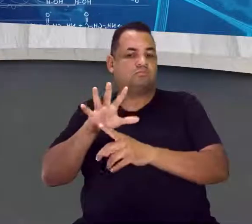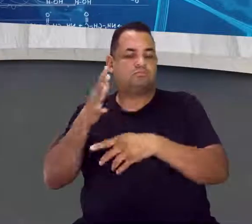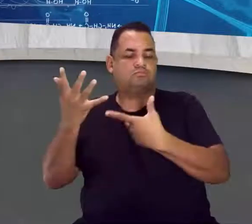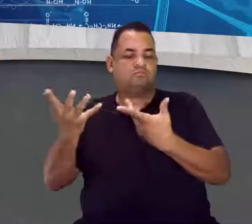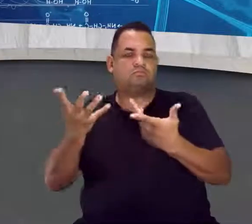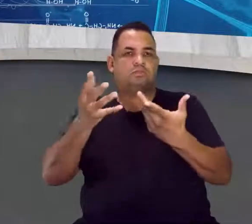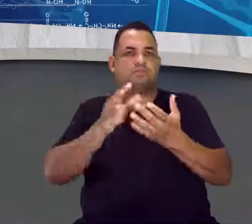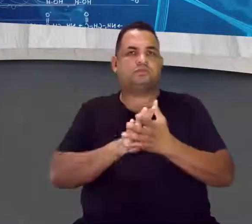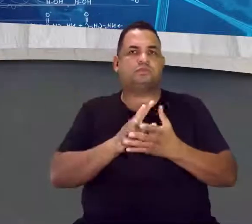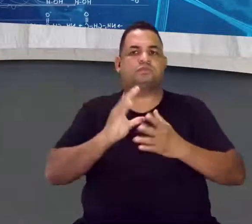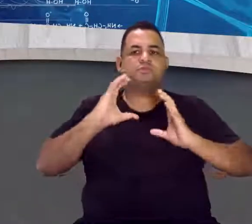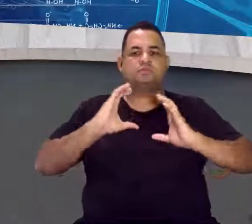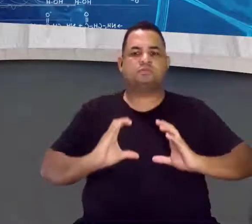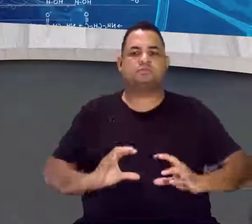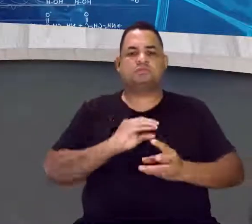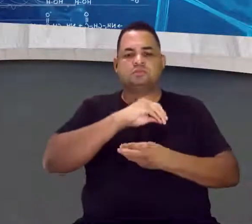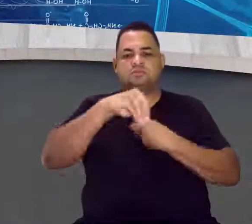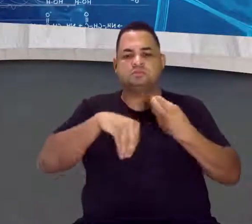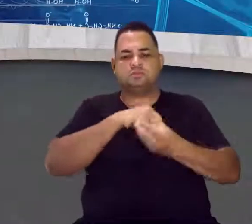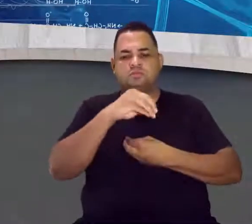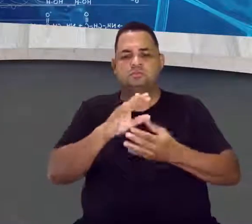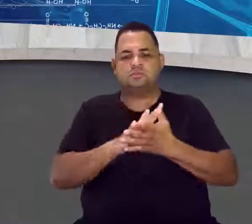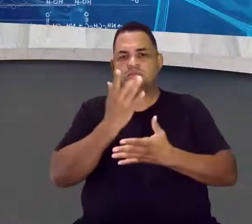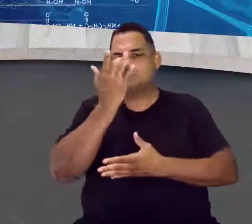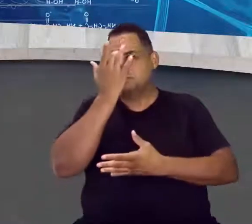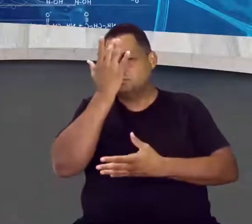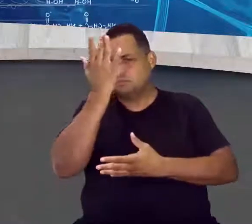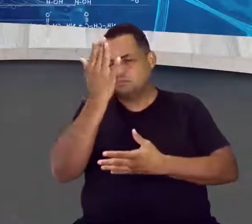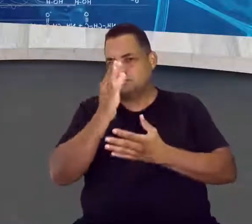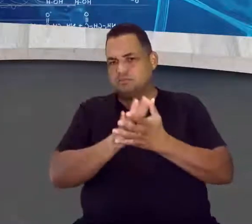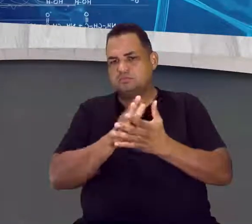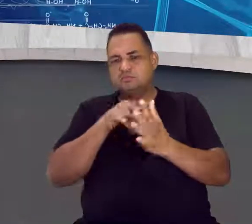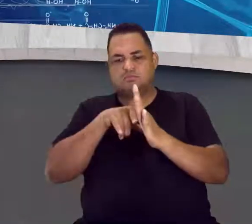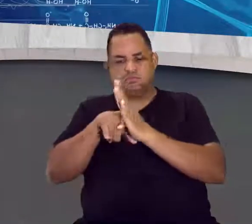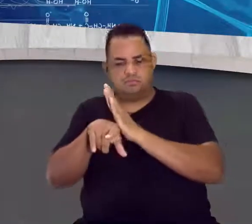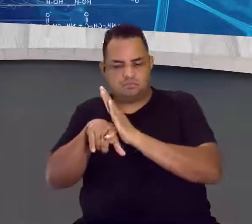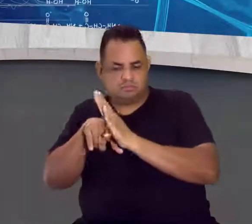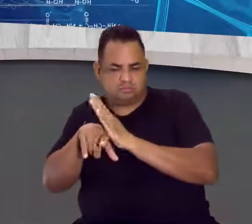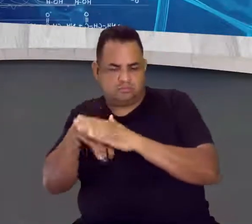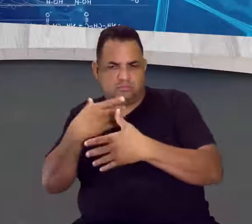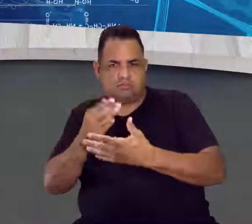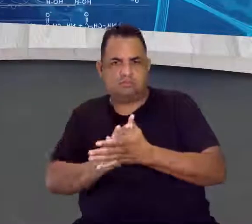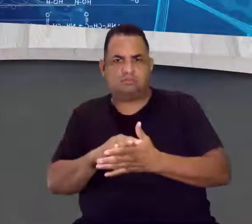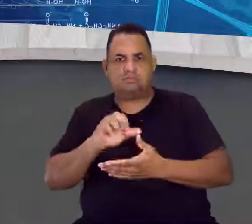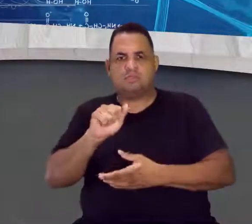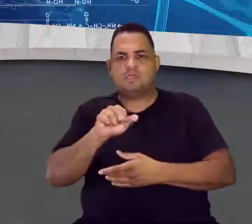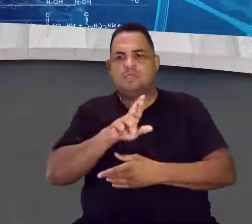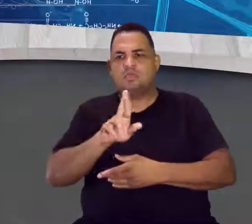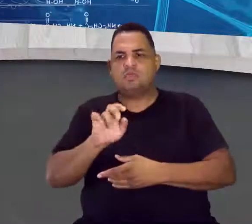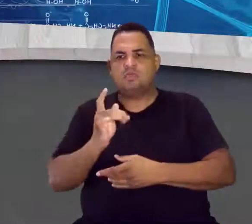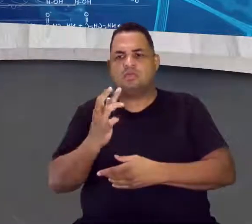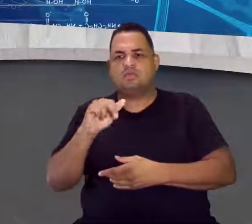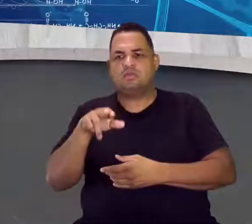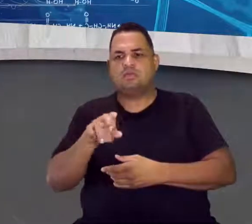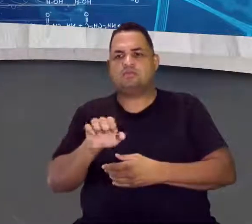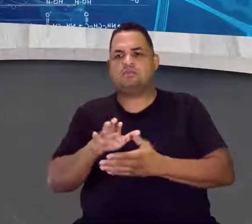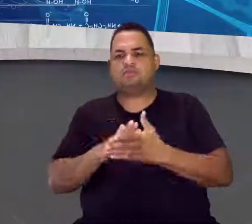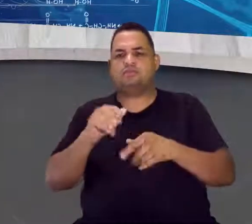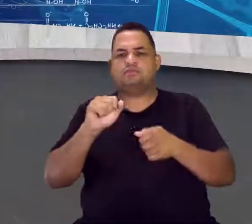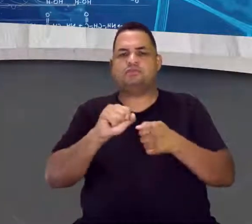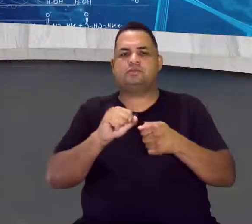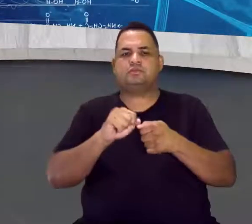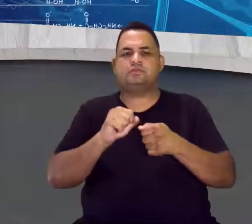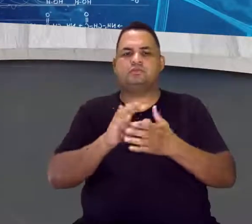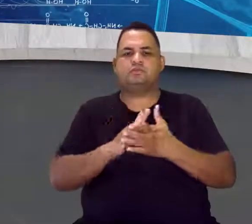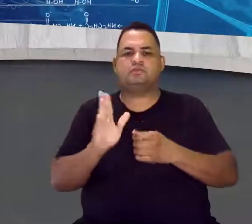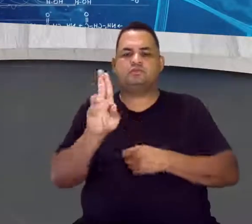comportamento dessas substâncias é que facilitou o estudo que Arrhenius desenvolveu com as bases,